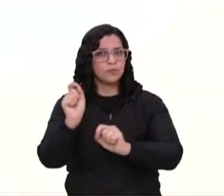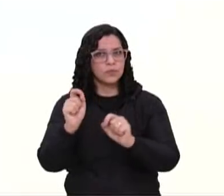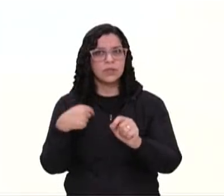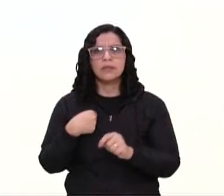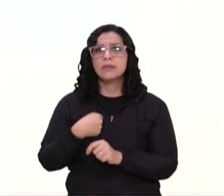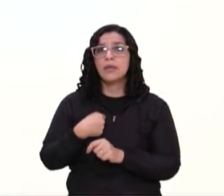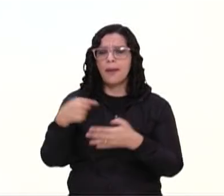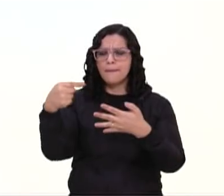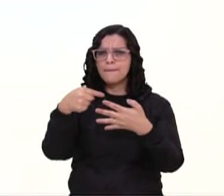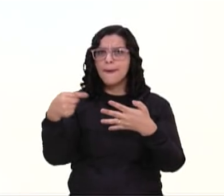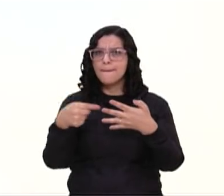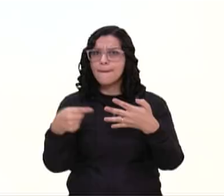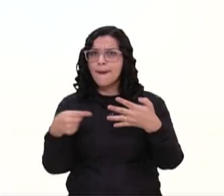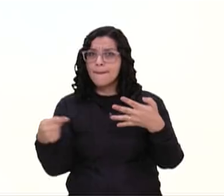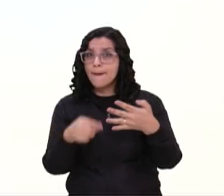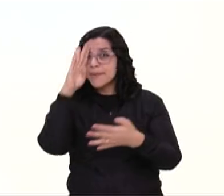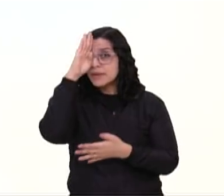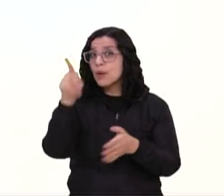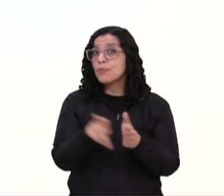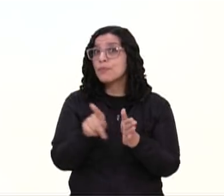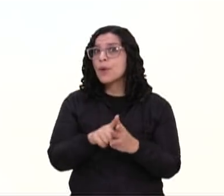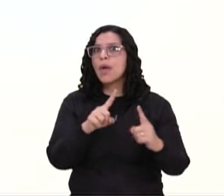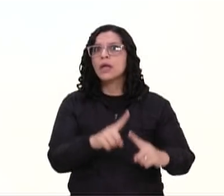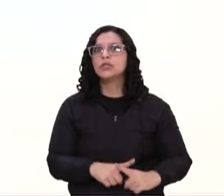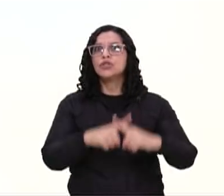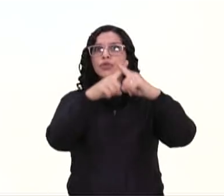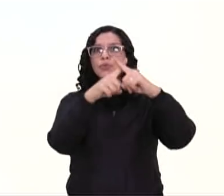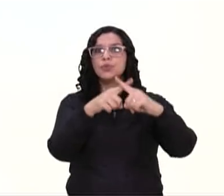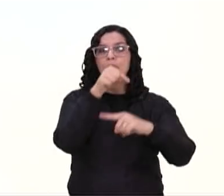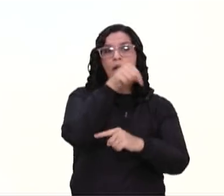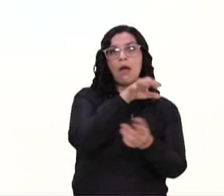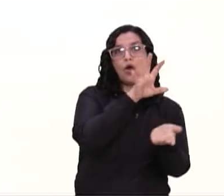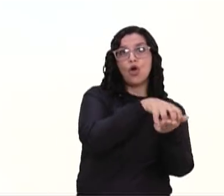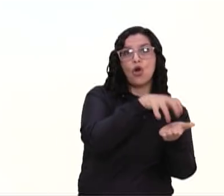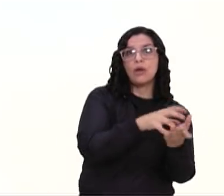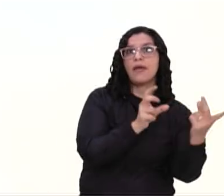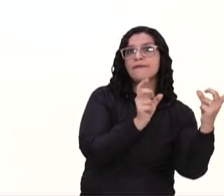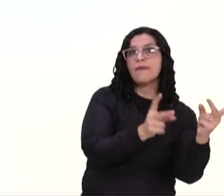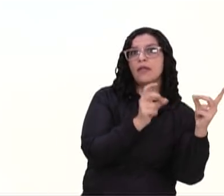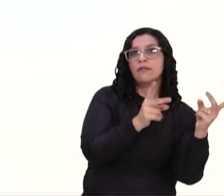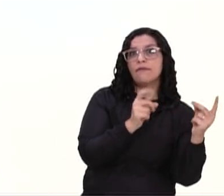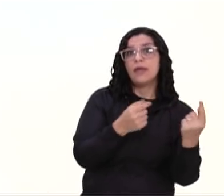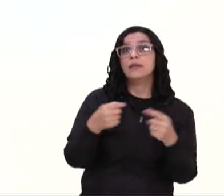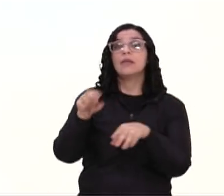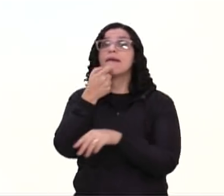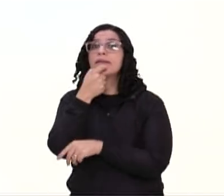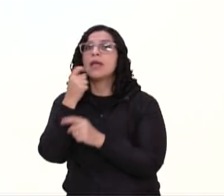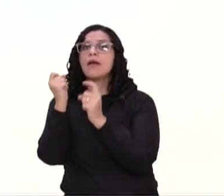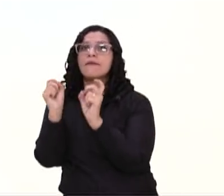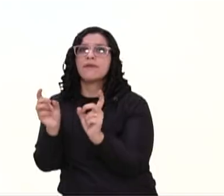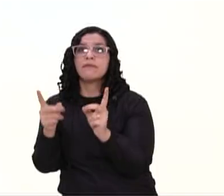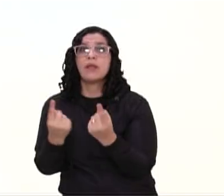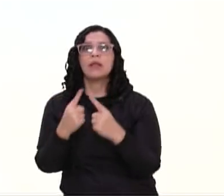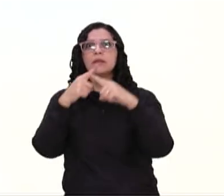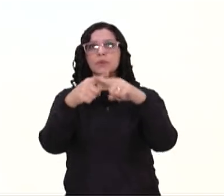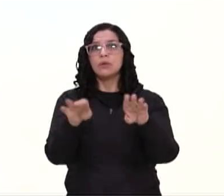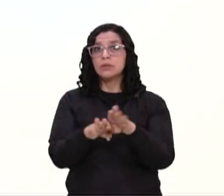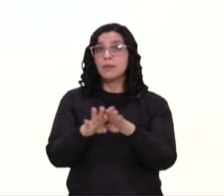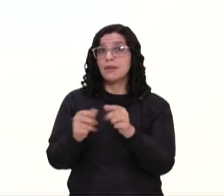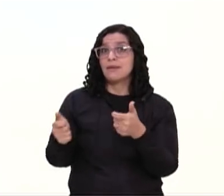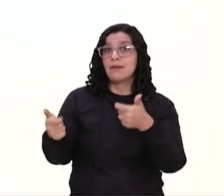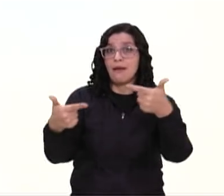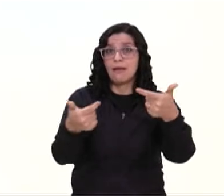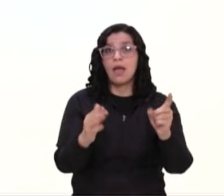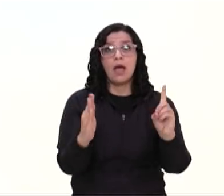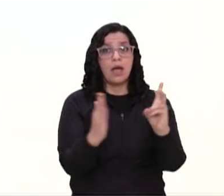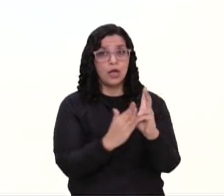Que entre os fatores principais é a competição do comércio colonial, que as 3 colônias faziam, a Guerra Franco-Índia e os